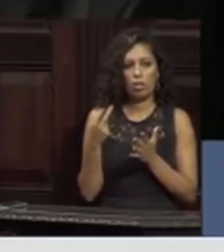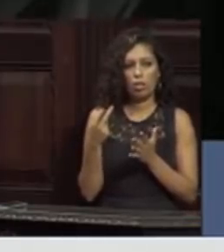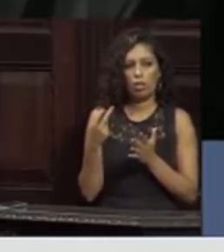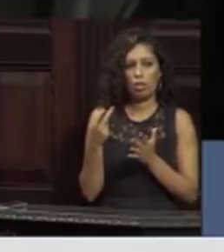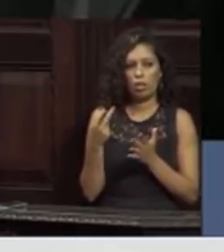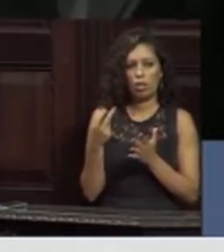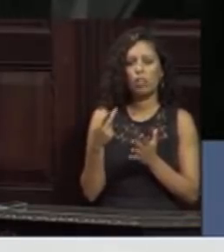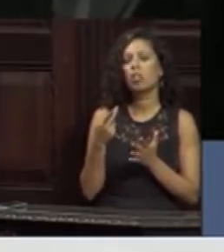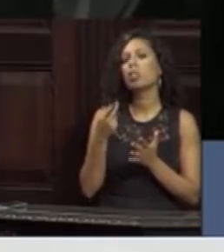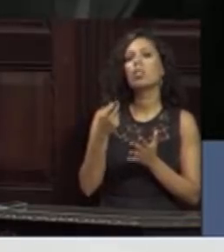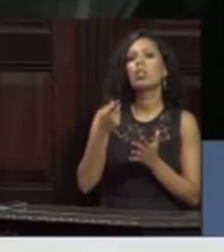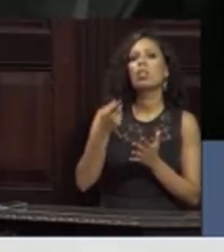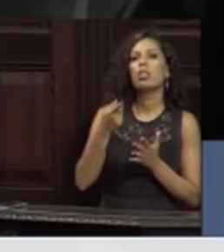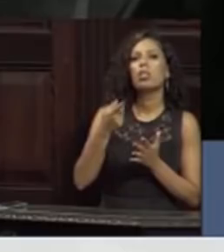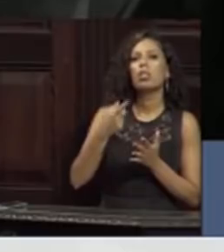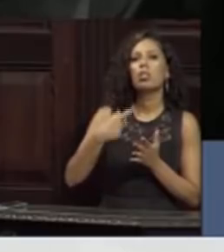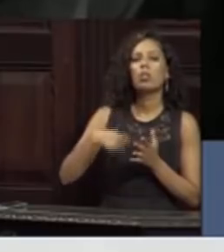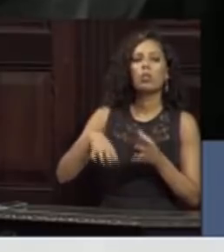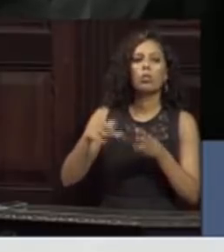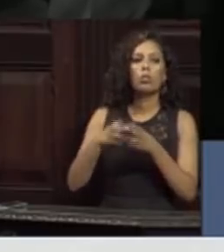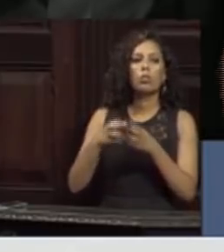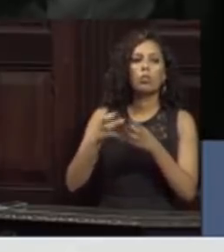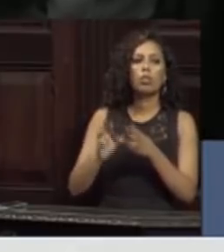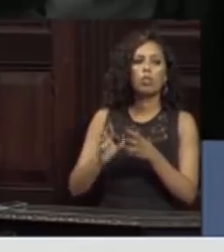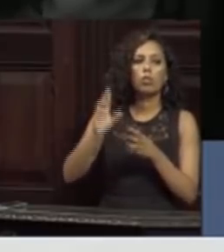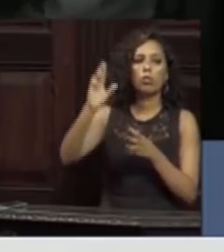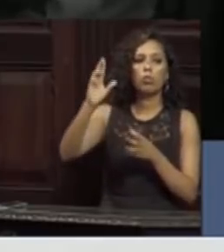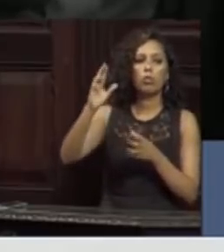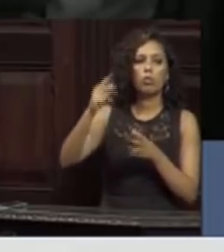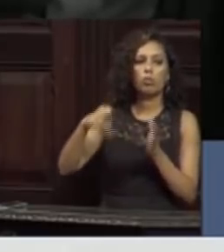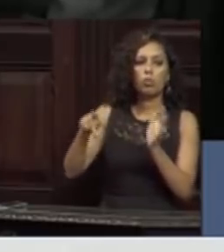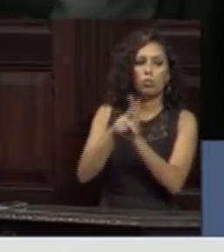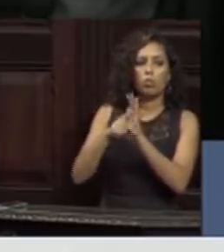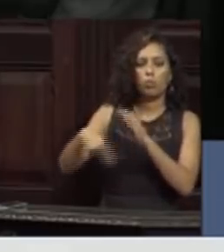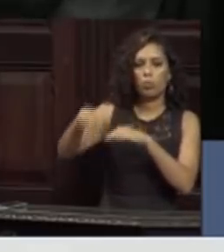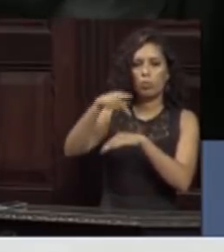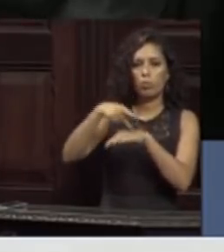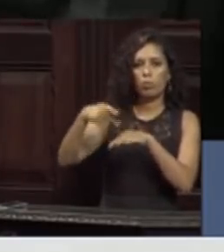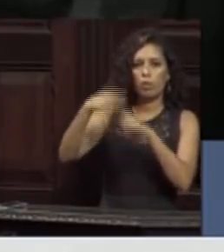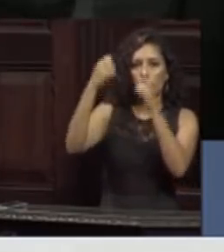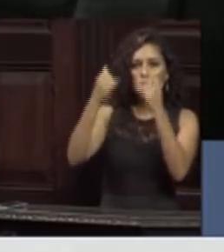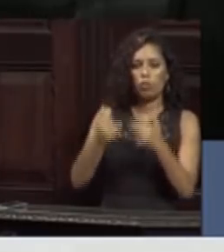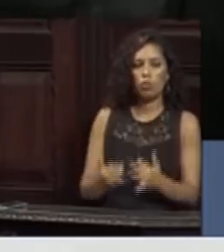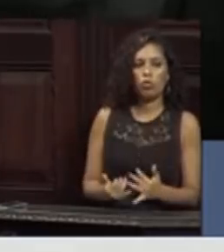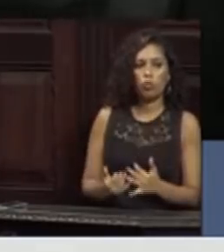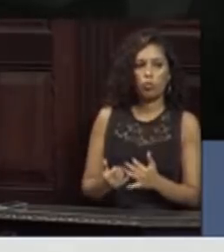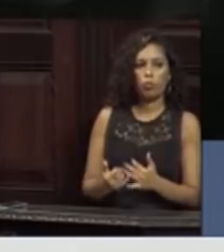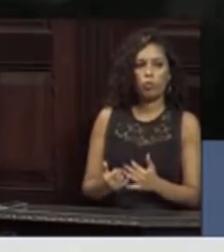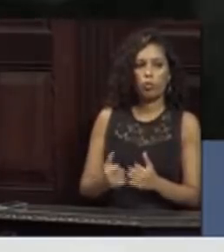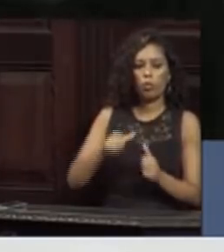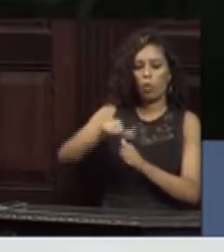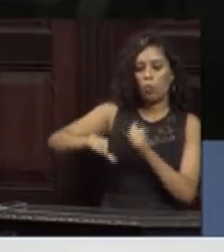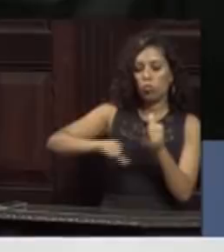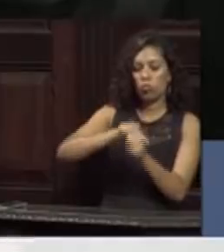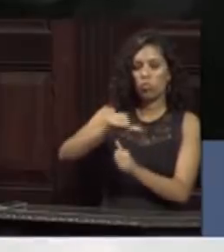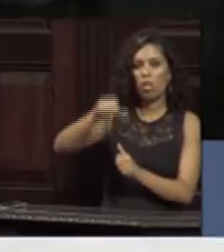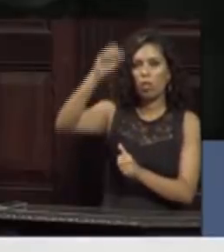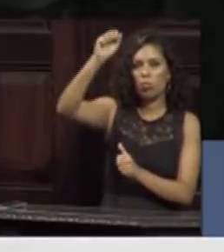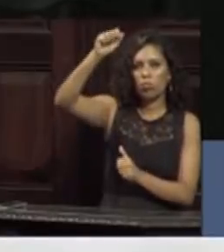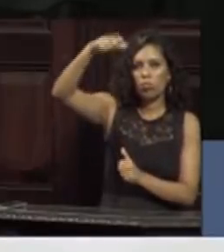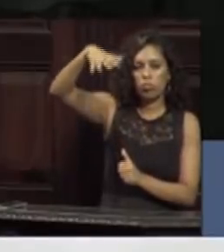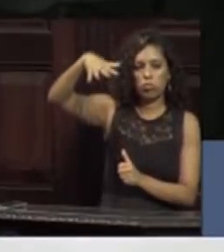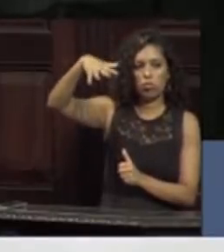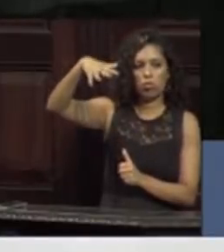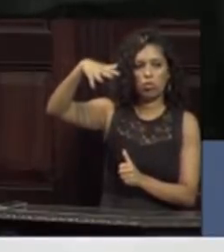A Agência Nacional de Energia anunciou recentemente um reajuste nas tarifas de energia elétrica da